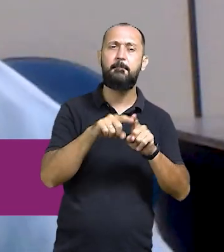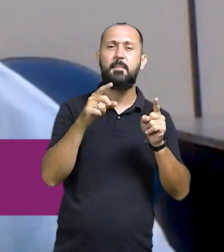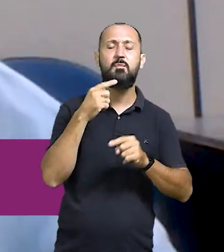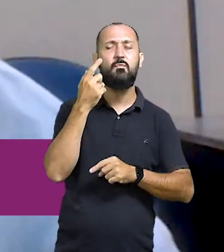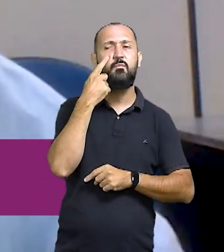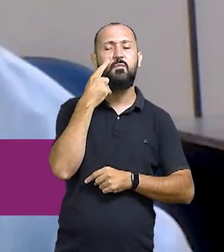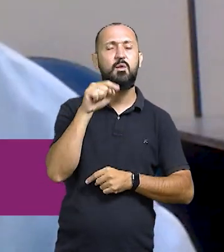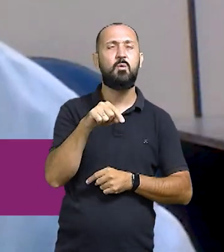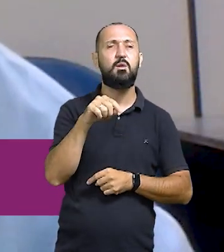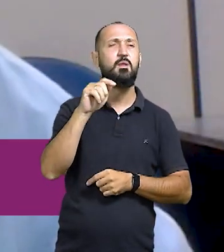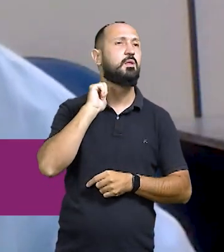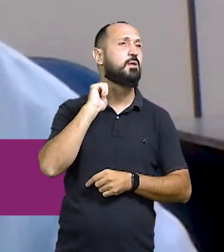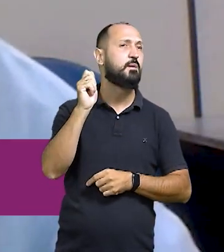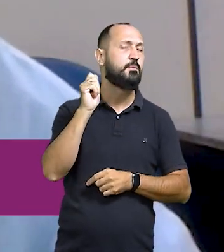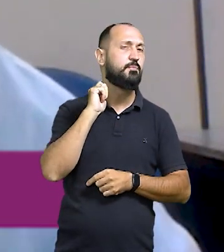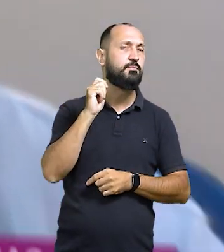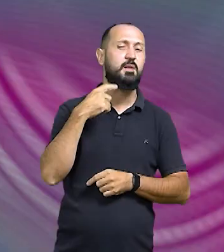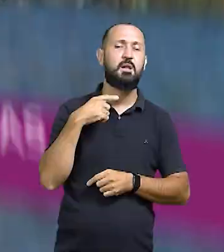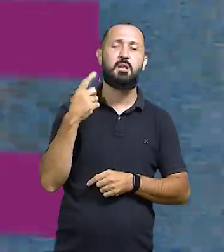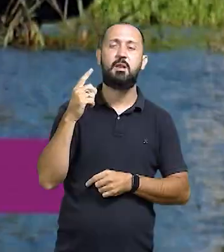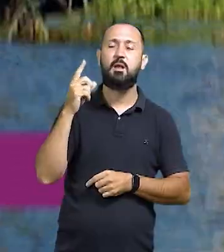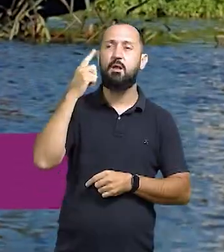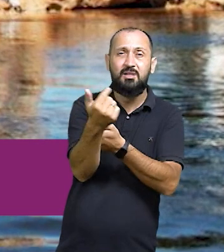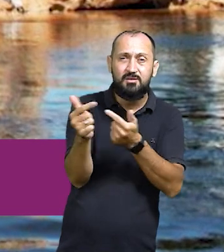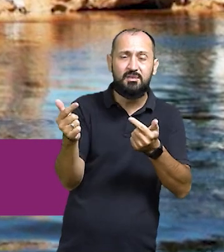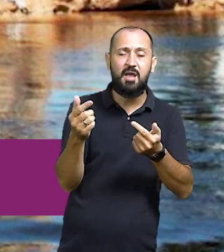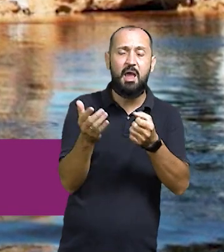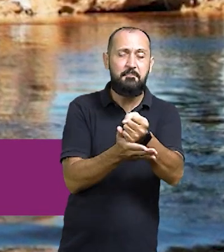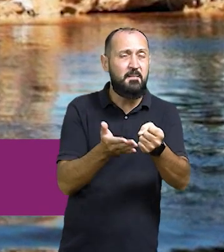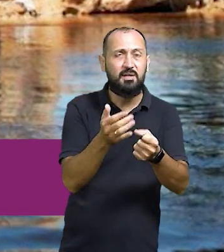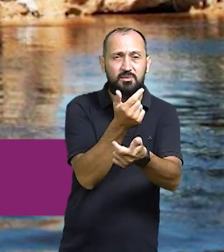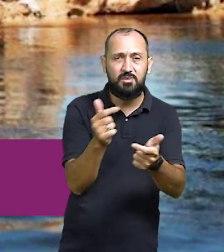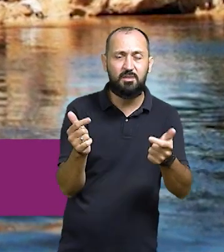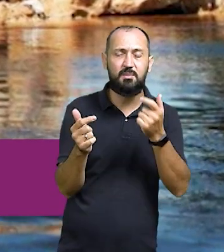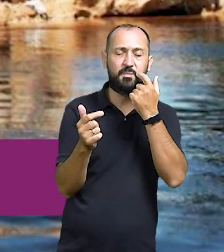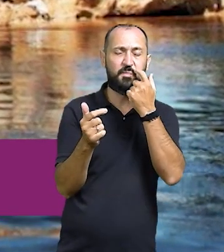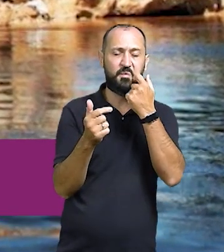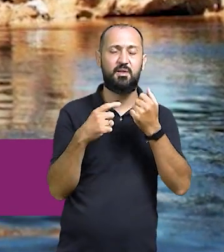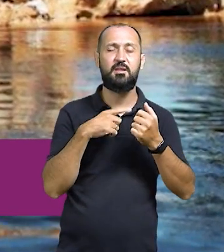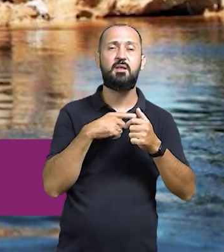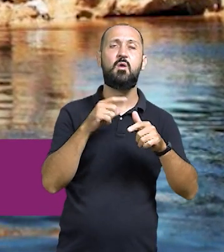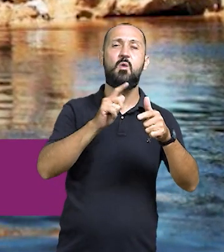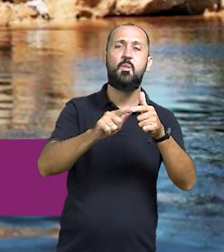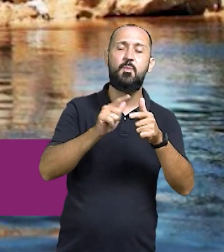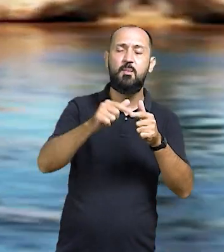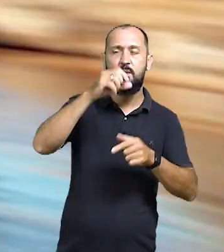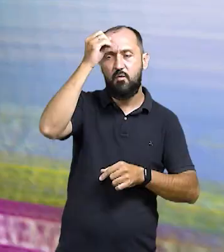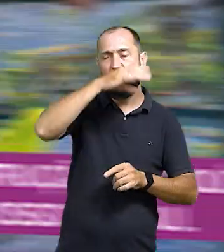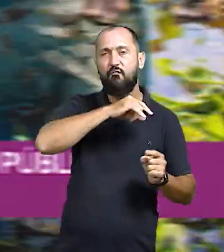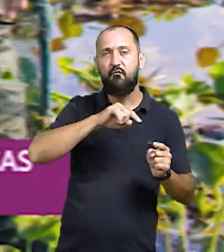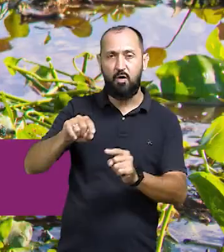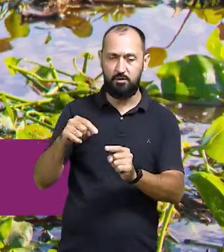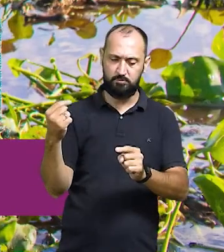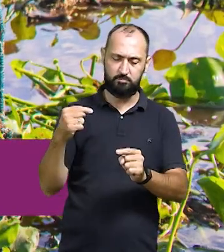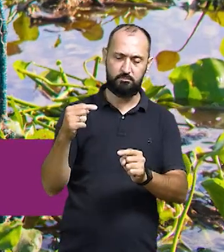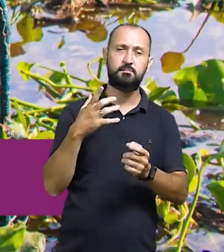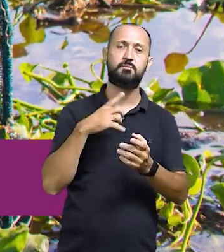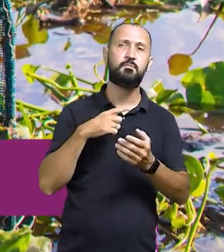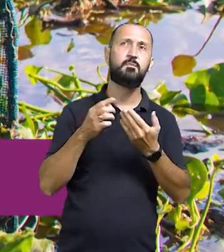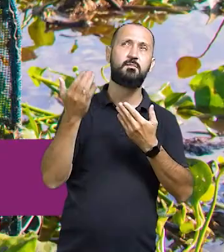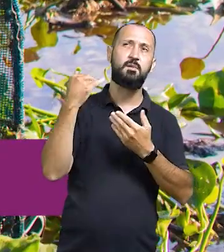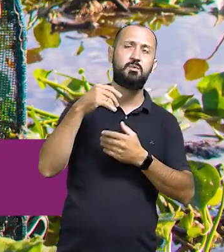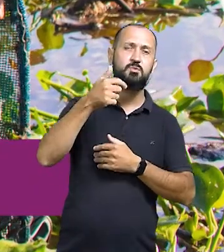desigualdades. Então, no caso das mulheres, elas significam potência, né? Nós somos um Estado muito plural. Então, por